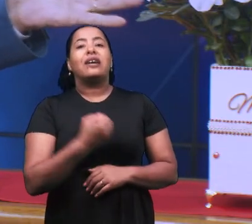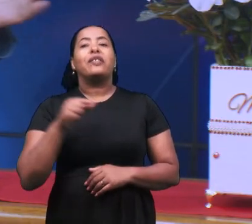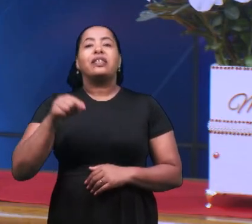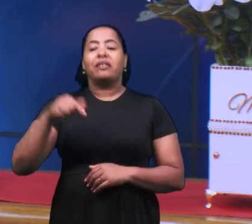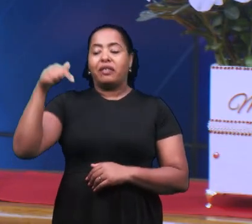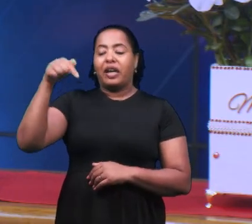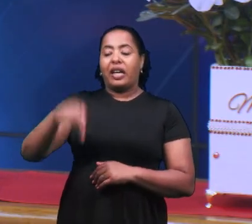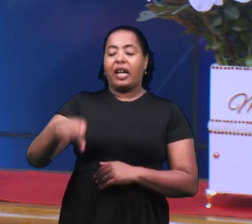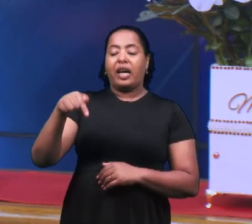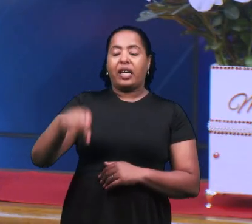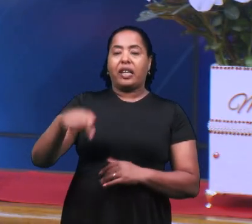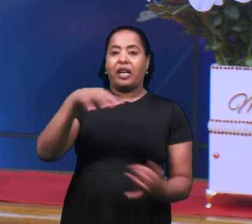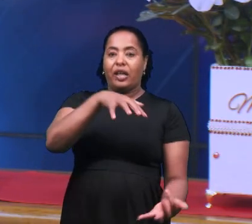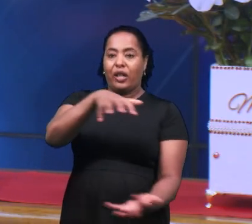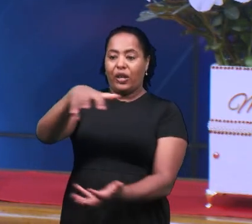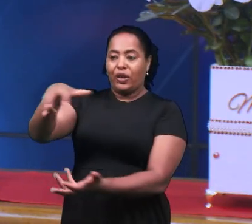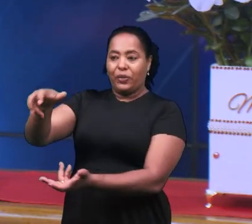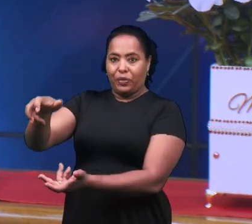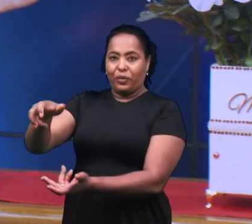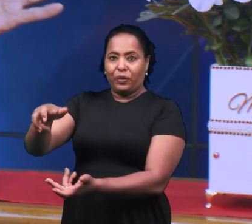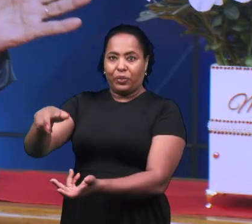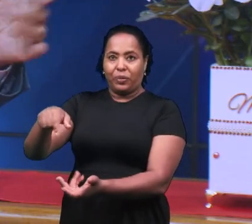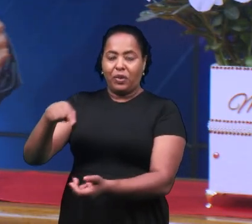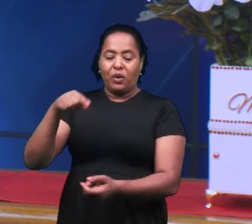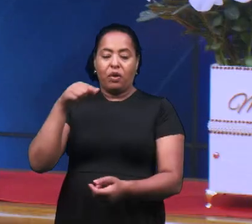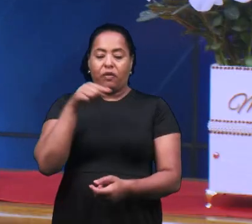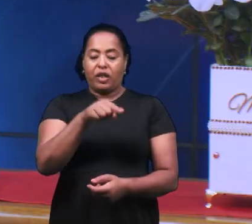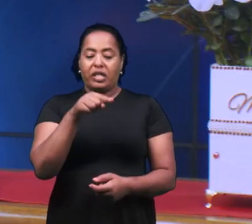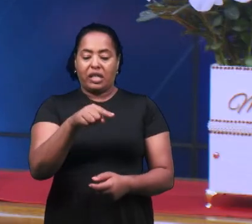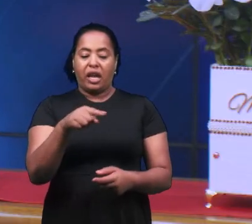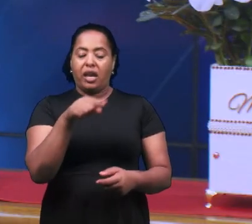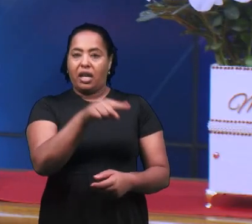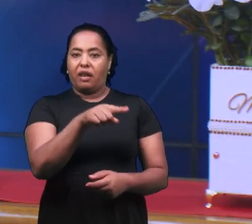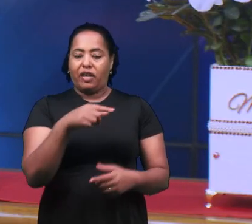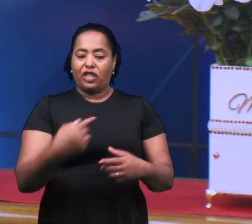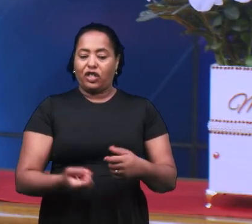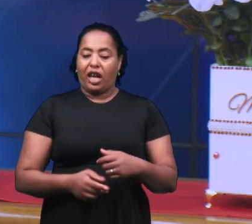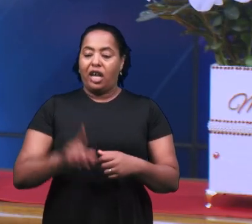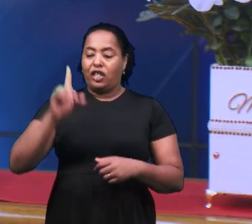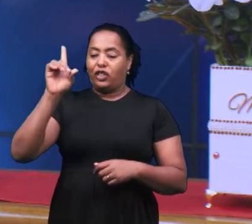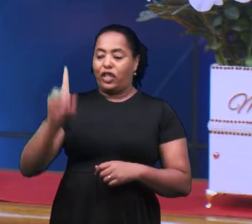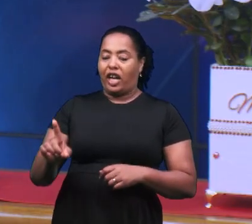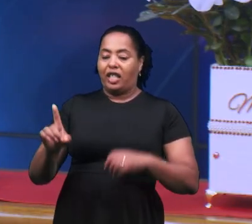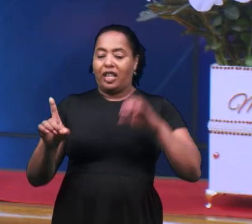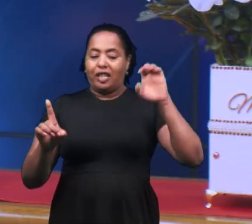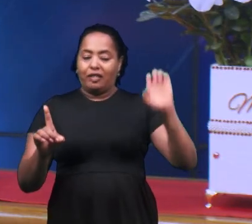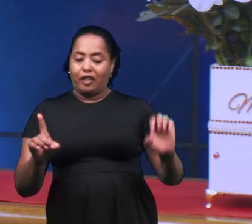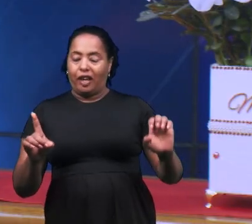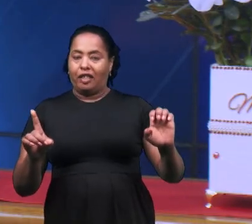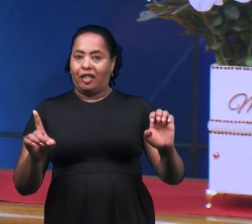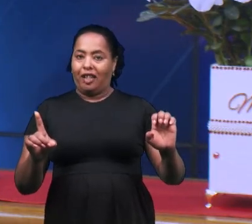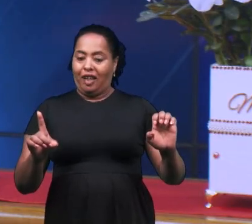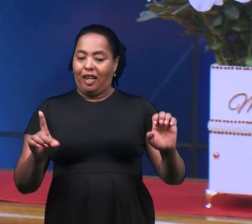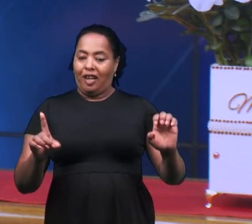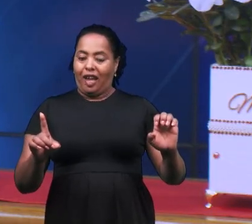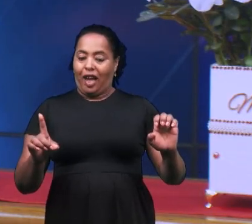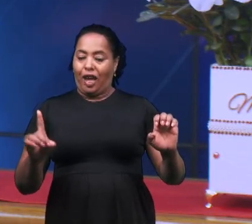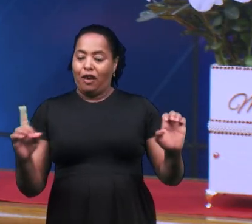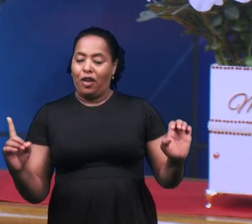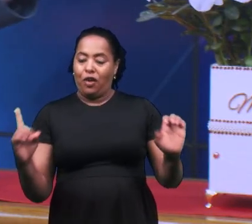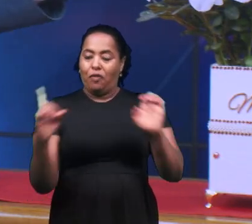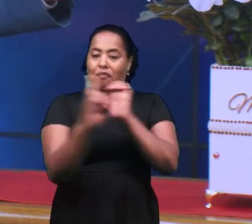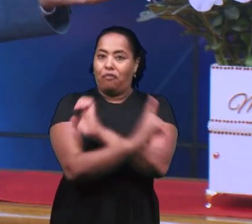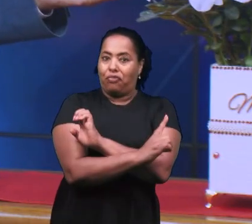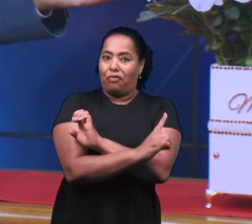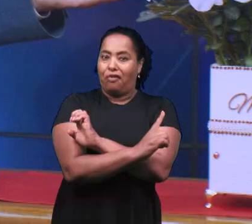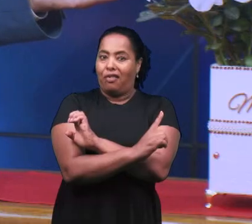aqui. Você vai sair do partido tal, entra para o partido tal. Você está na esquerda, botou para a direita. Pronto, é salvação. Saiu da direita e foi para a esquerda. E